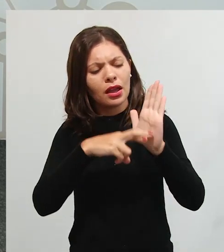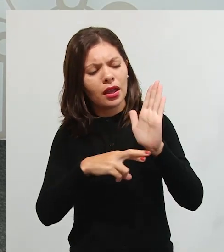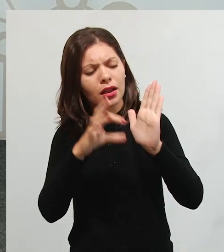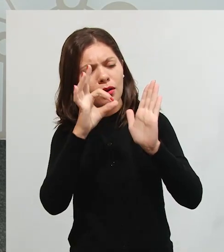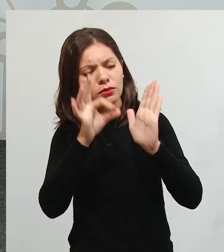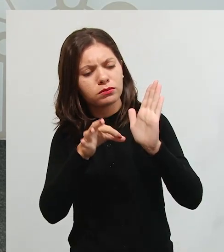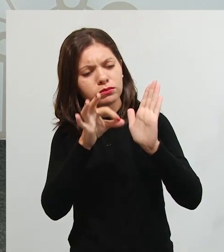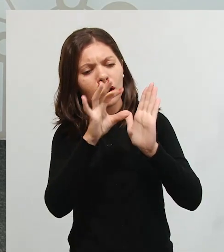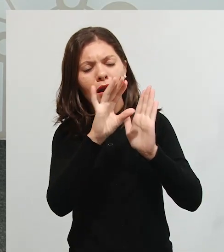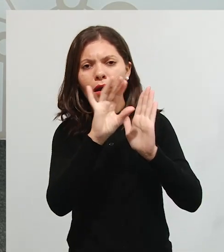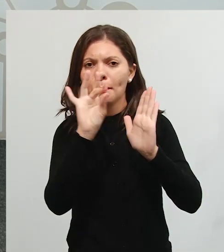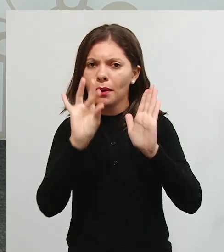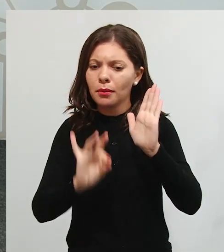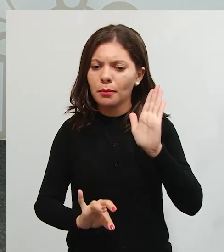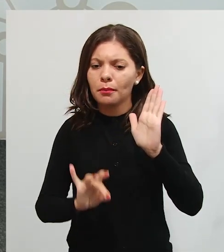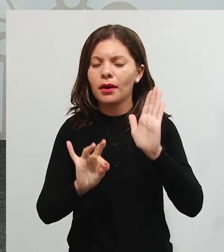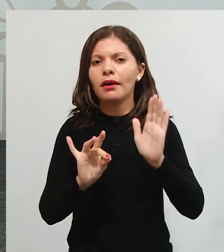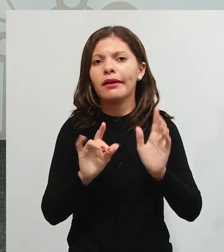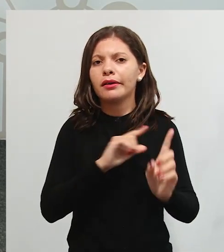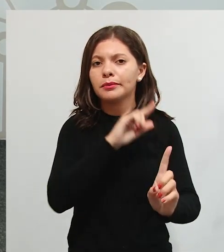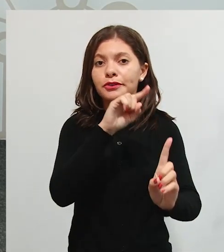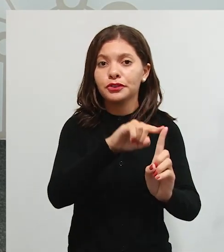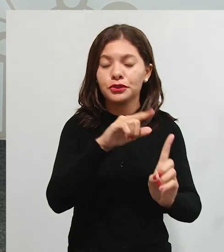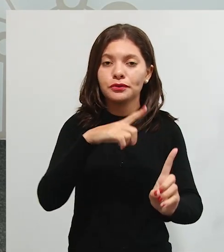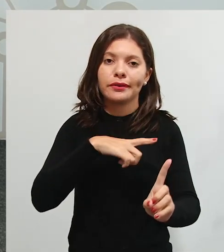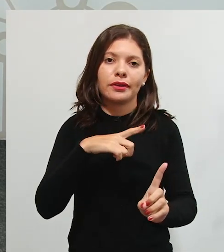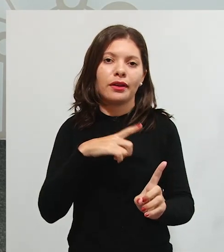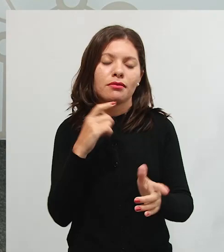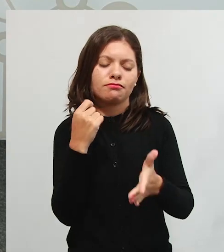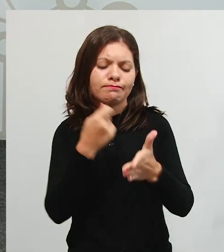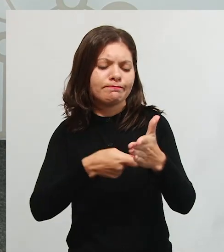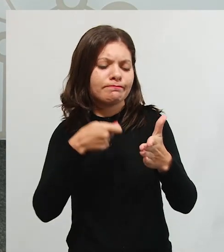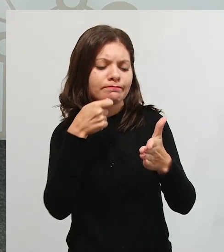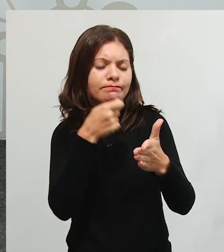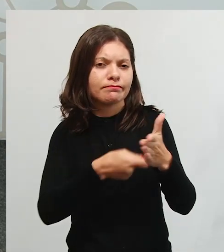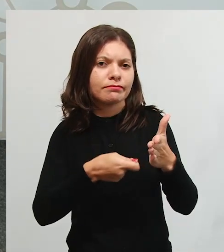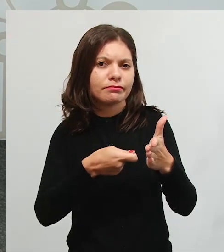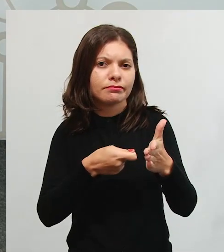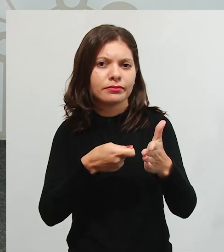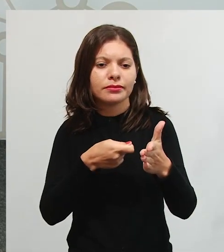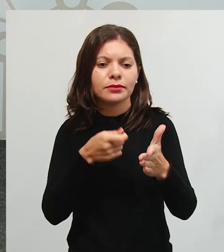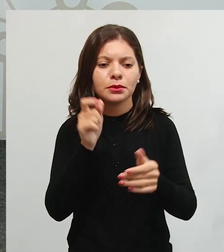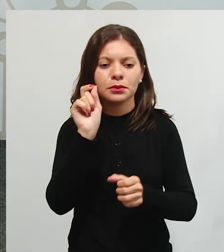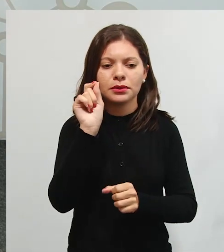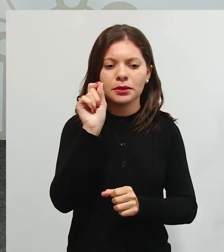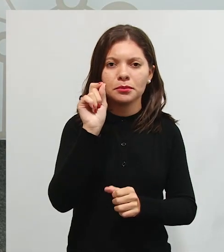regras mais bem definidas. Normalmente ele tem uma finalidade, tem que tentar